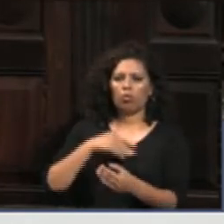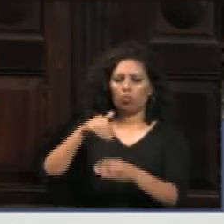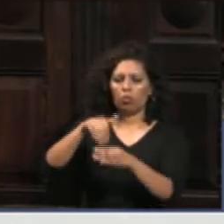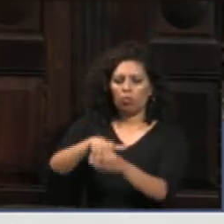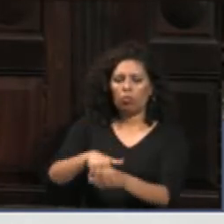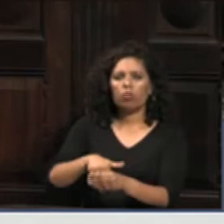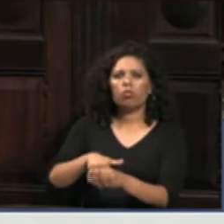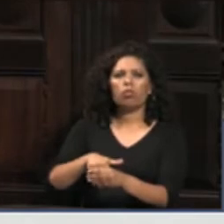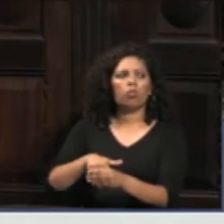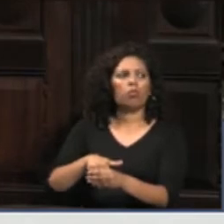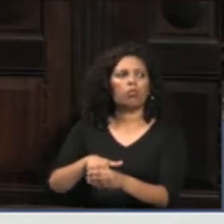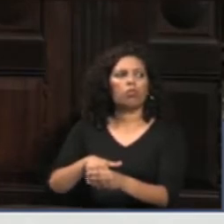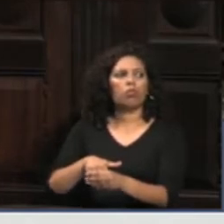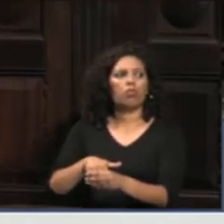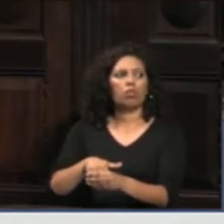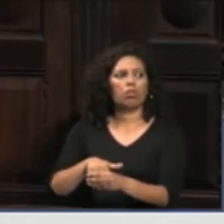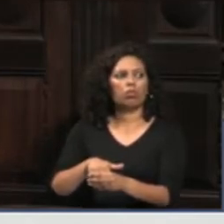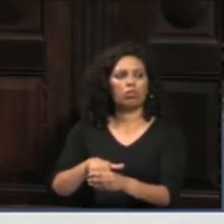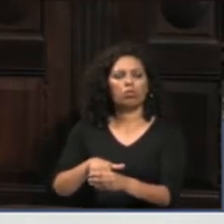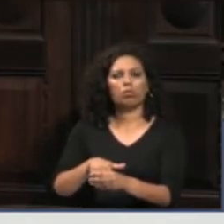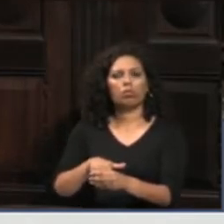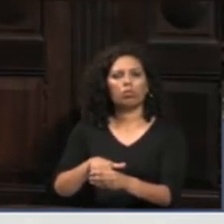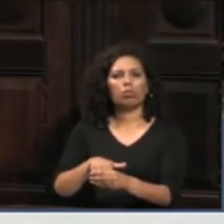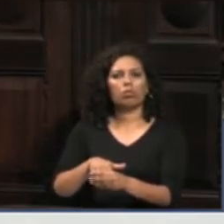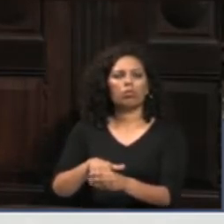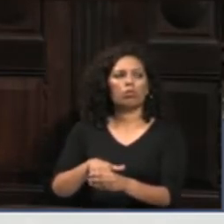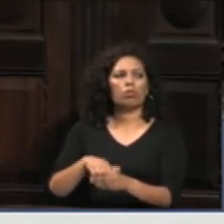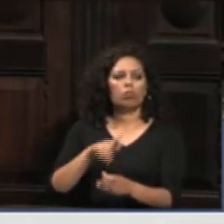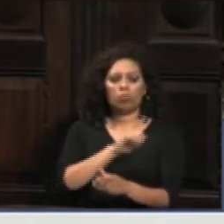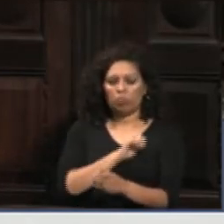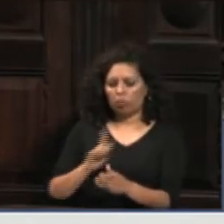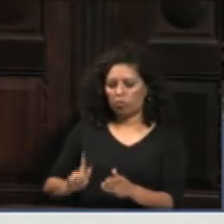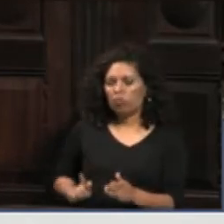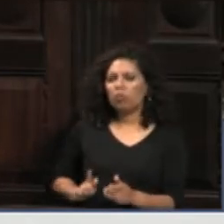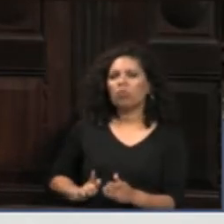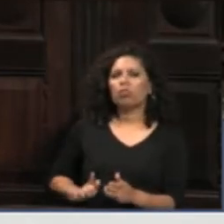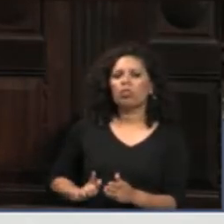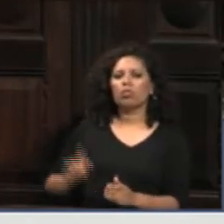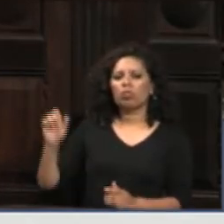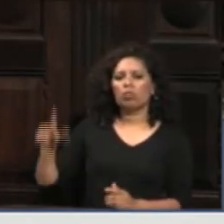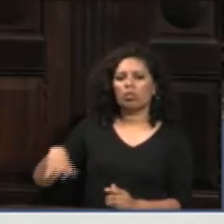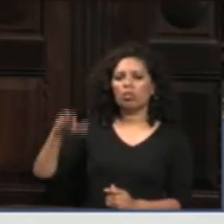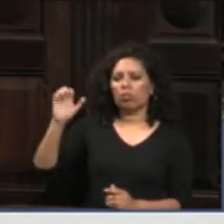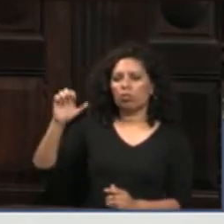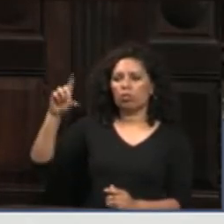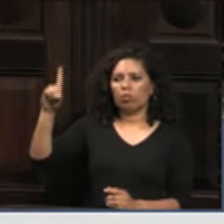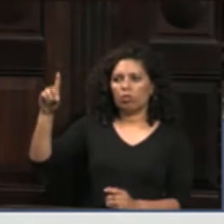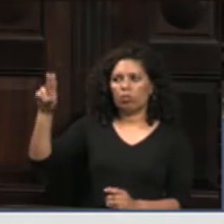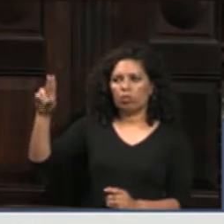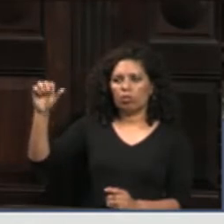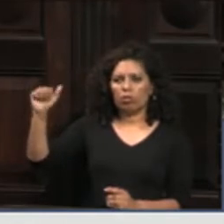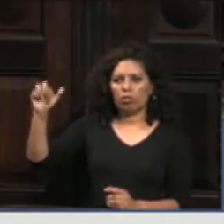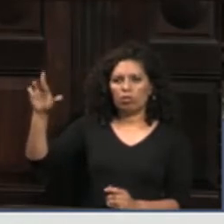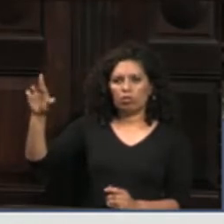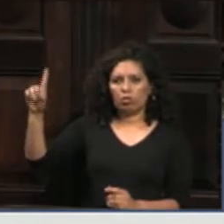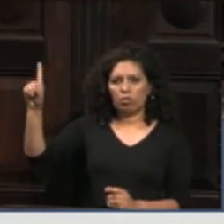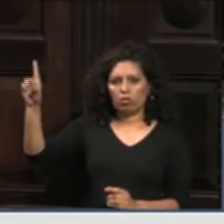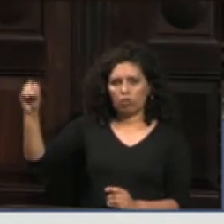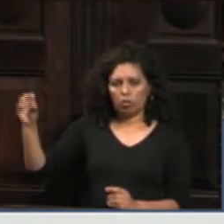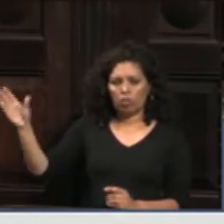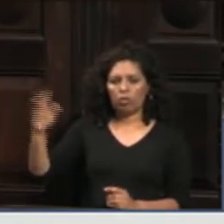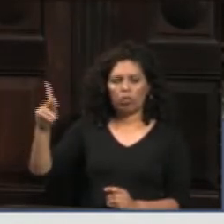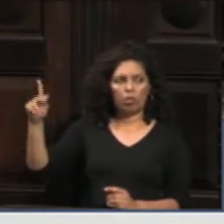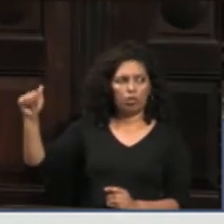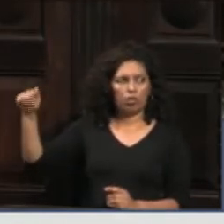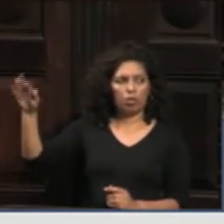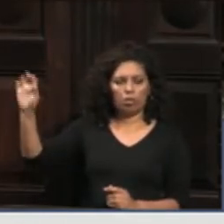governador. Meu candidato é o ex-prefeito Eduardo Paz, mas aqui não cabe a mim pedir voto, eu